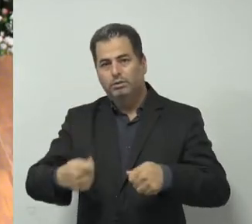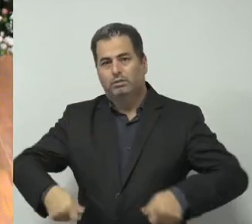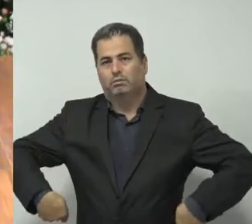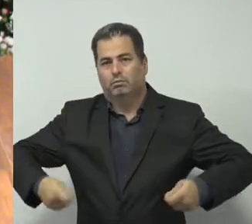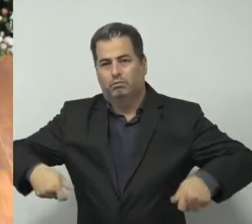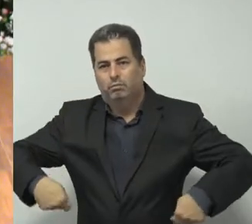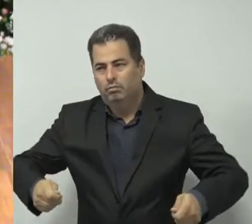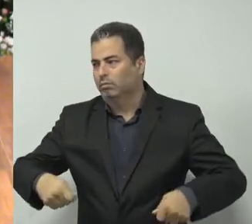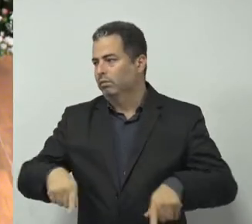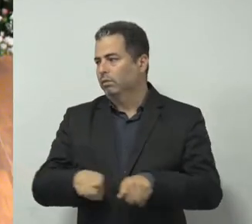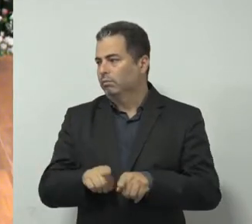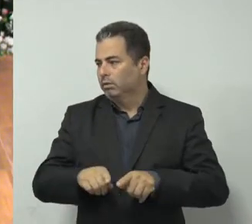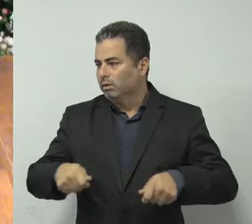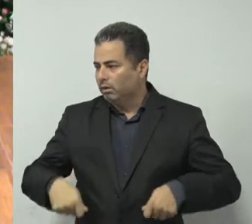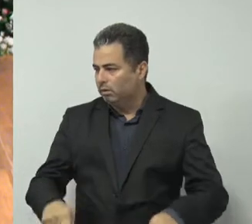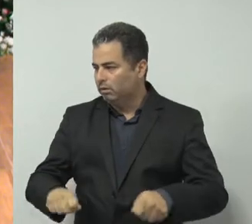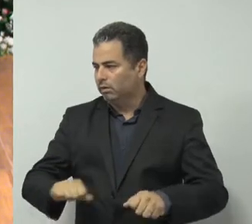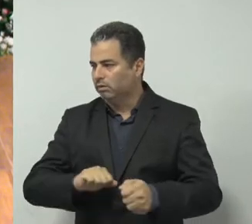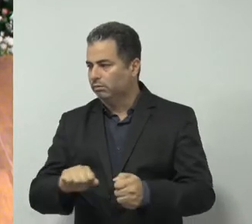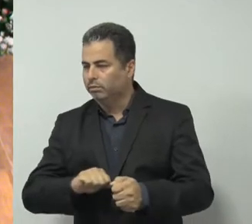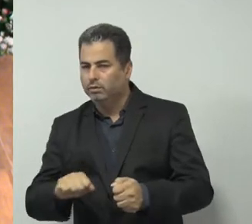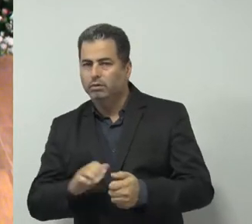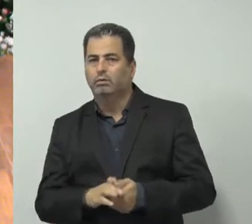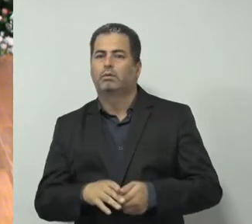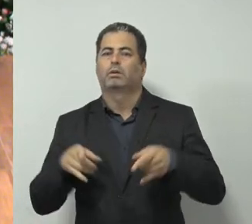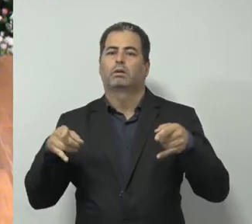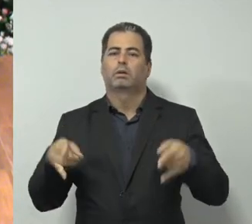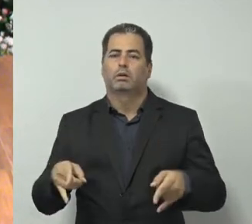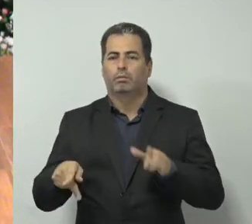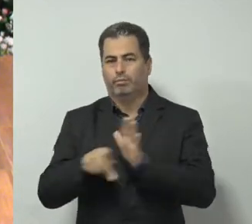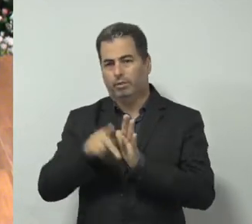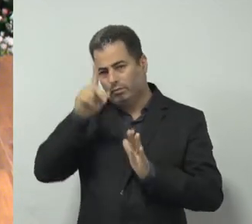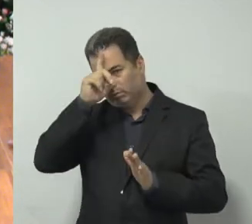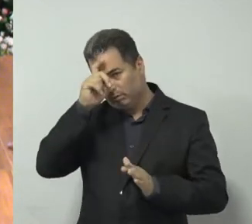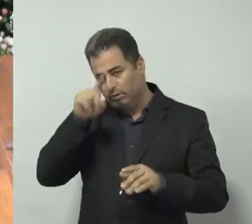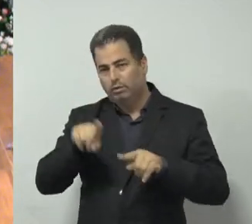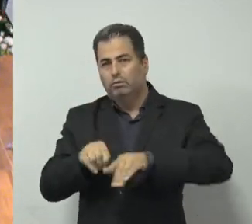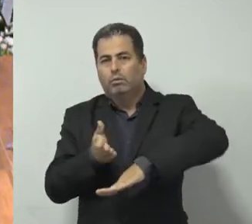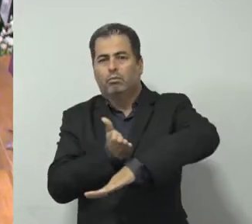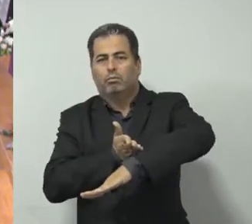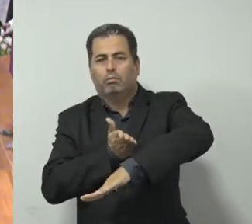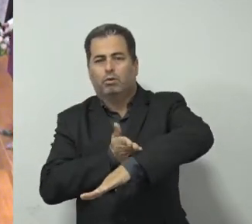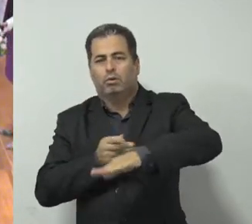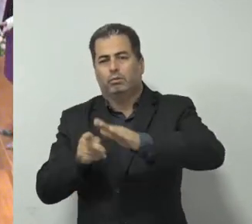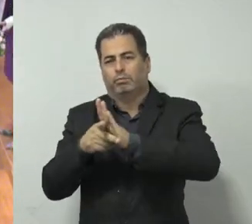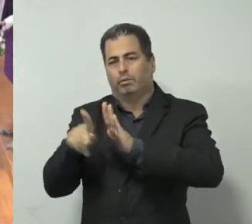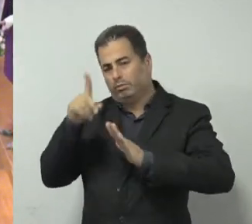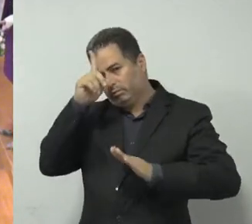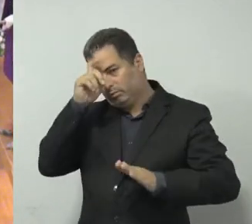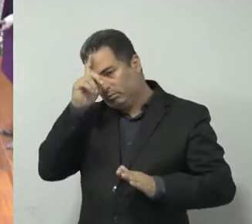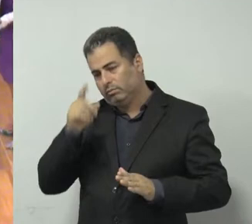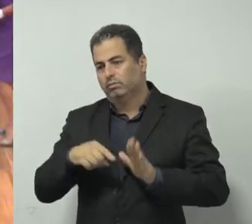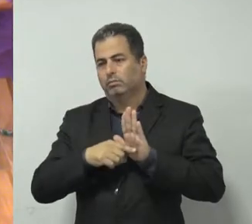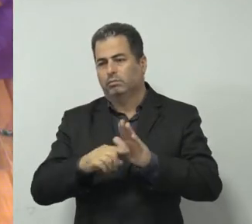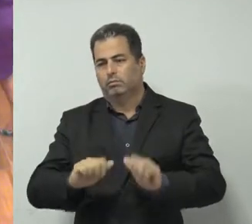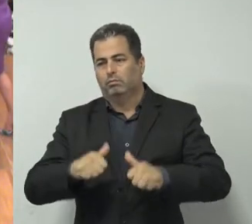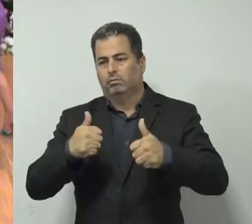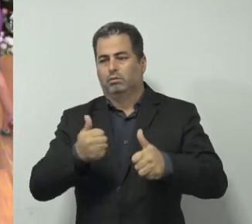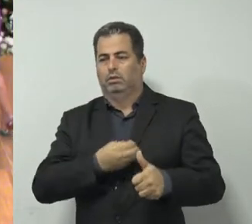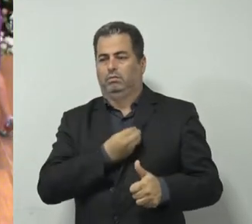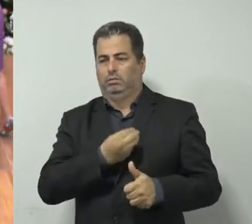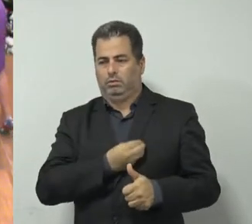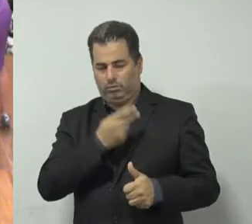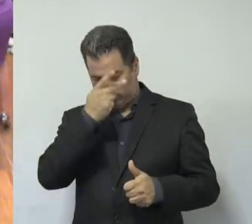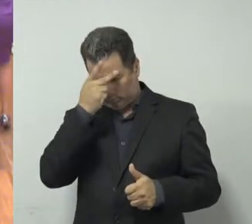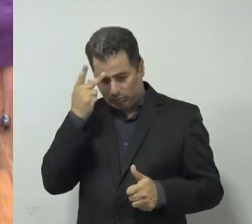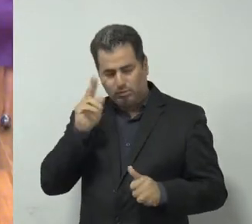roda, cadeiras de banho, muletas, camas hospitalares e botas ortopédicas. Para melhorar a vida de quem precisa, Maria trabalhou com